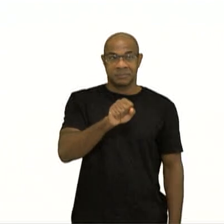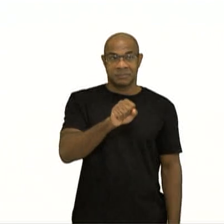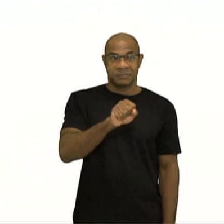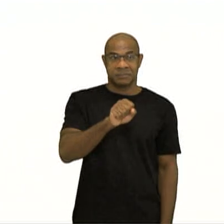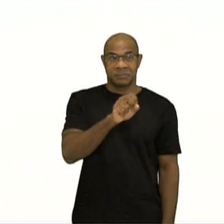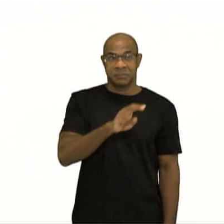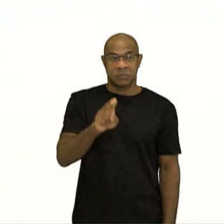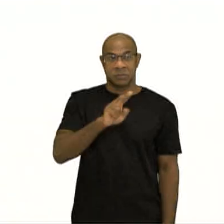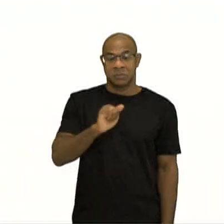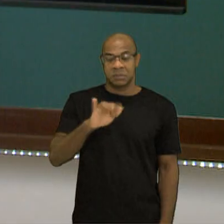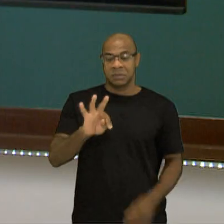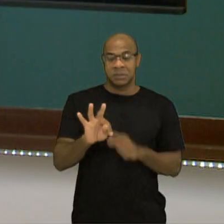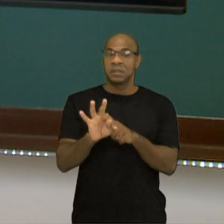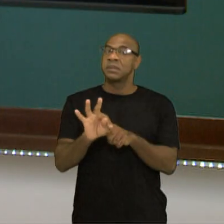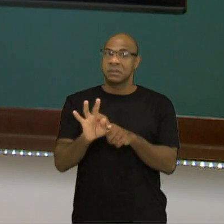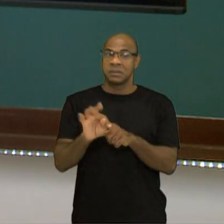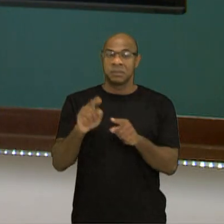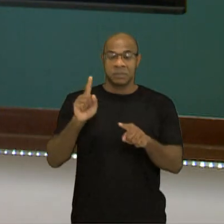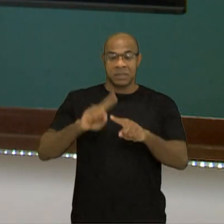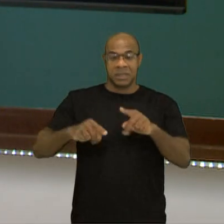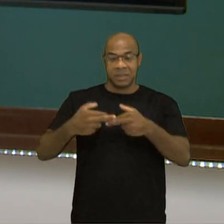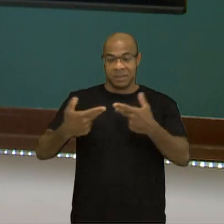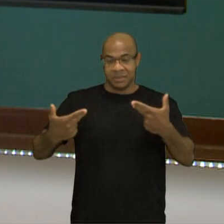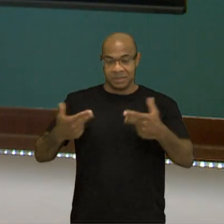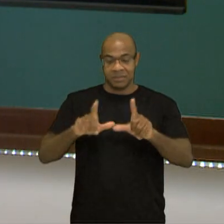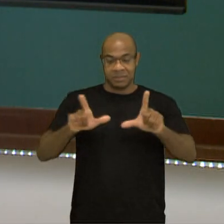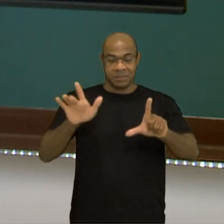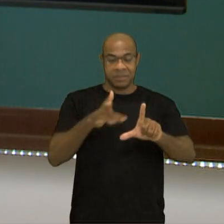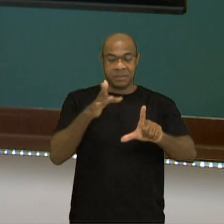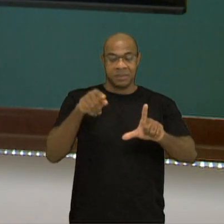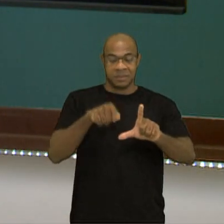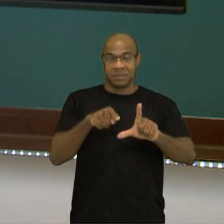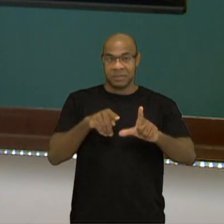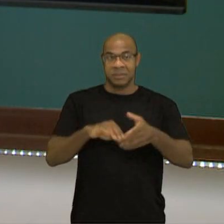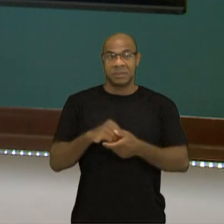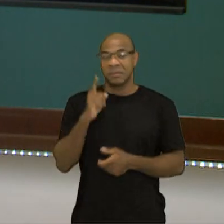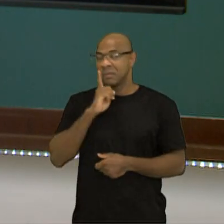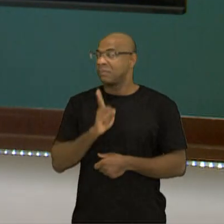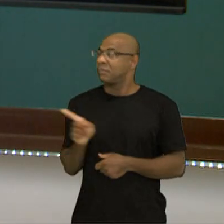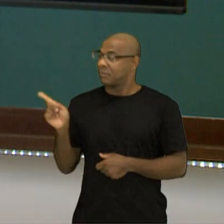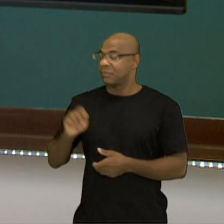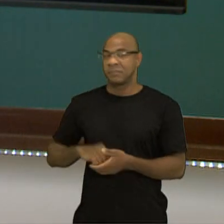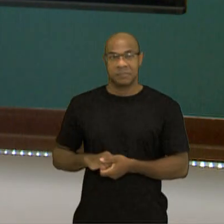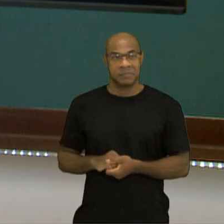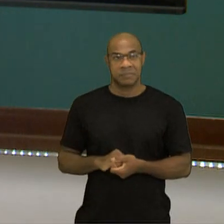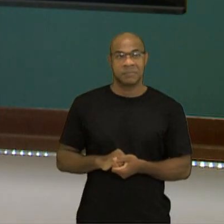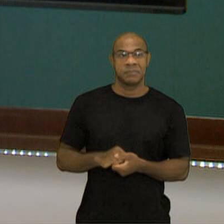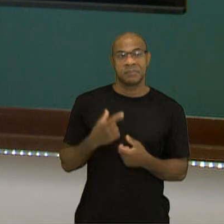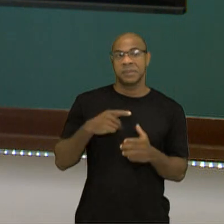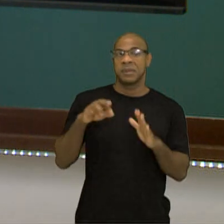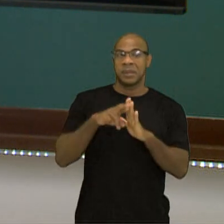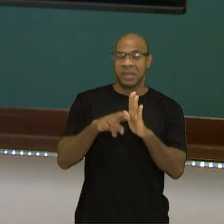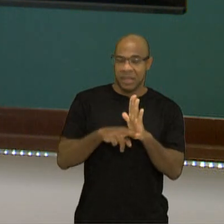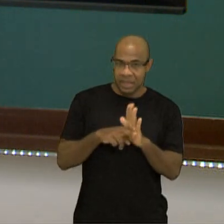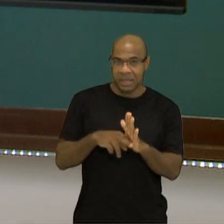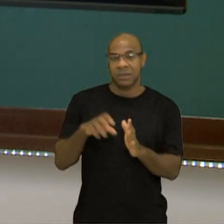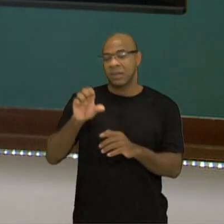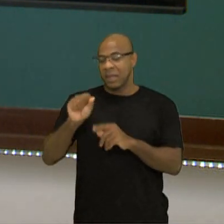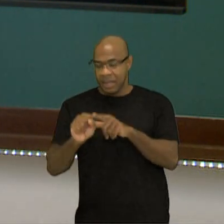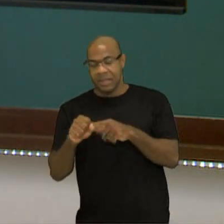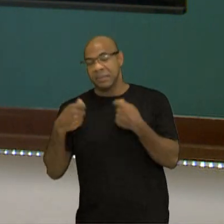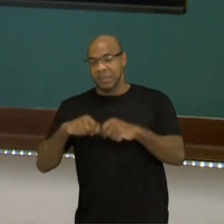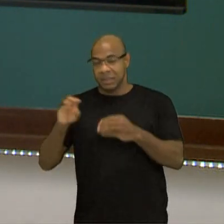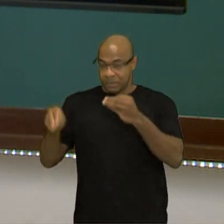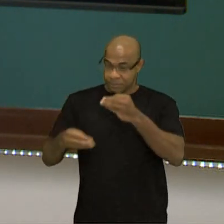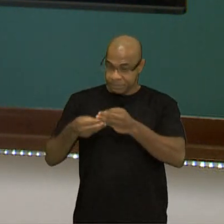usei o pronome it para substituir your tablet, tá? E daí você coloca o S no verbo, aquela regra da terceira pessoa do singular de colocar o